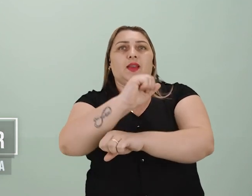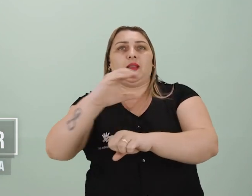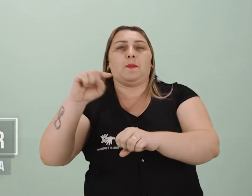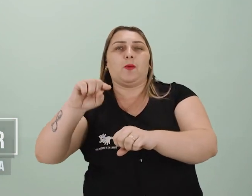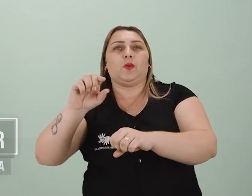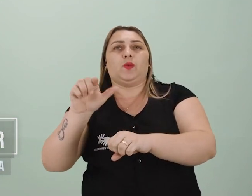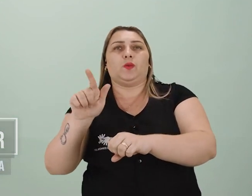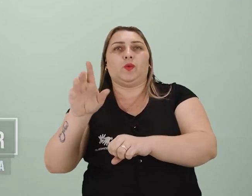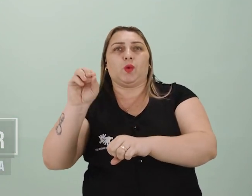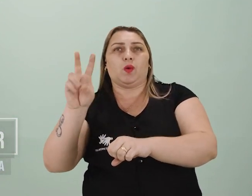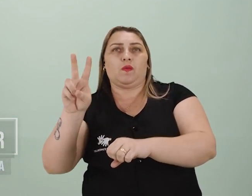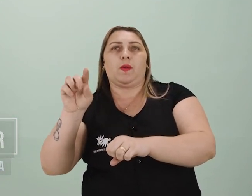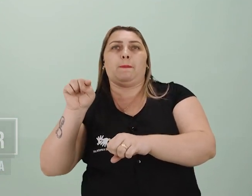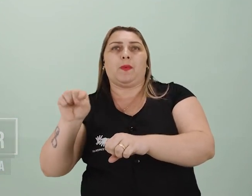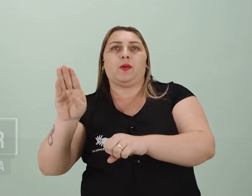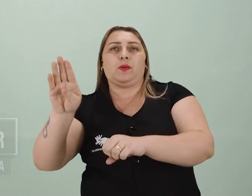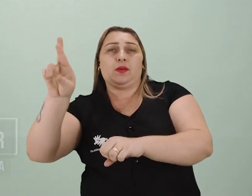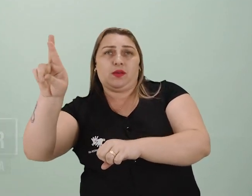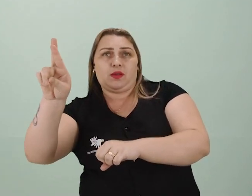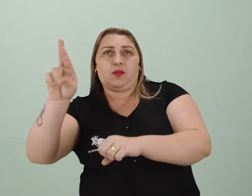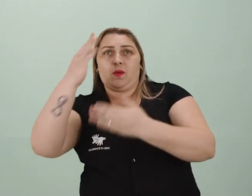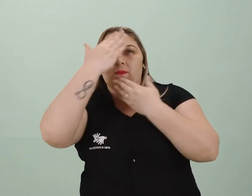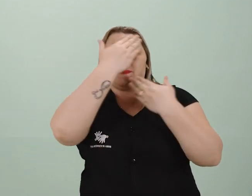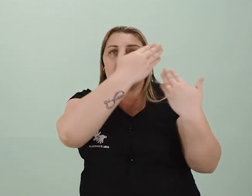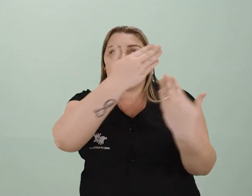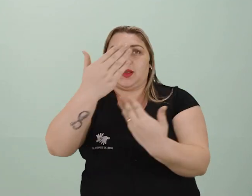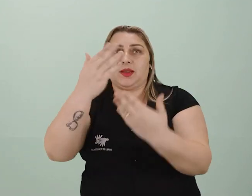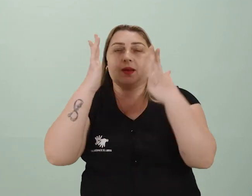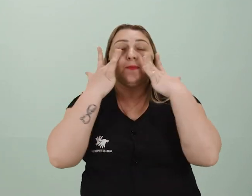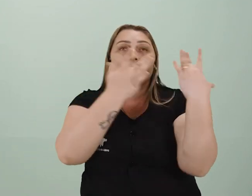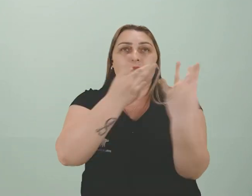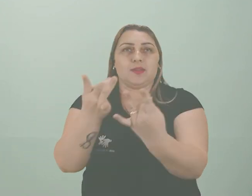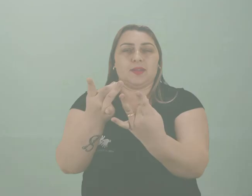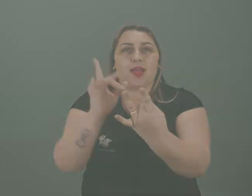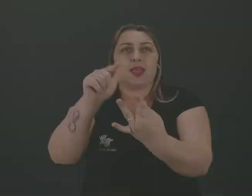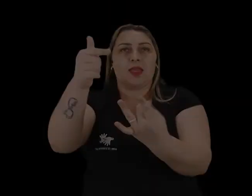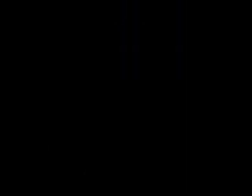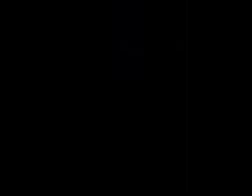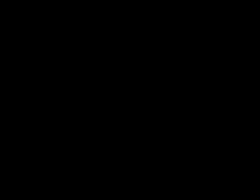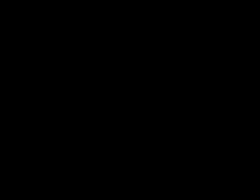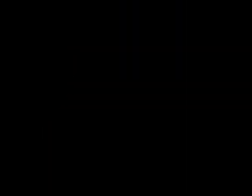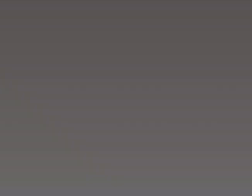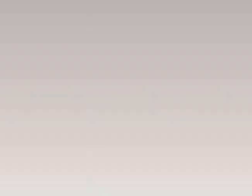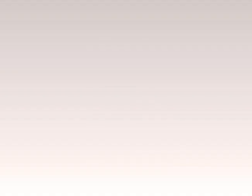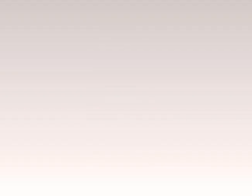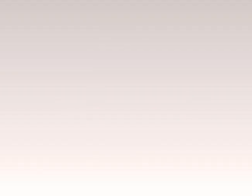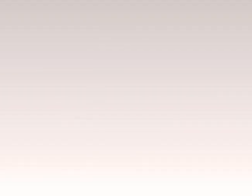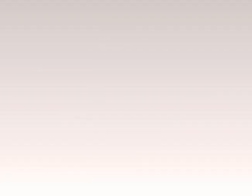educ.ce.ac.gov.br. Obrigada pela atenção de vocês e até a próxima!